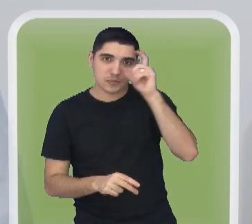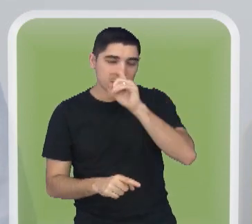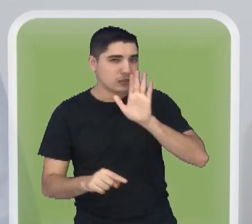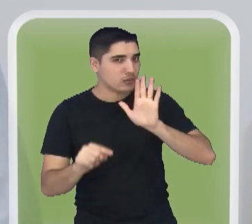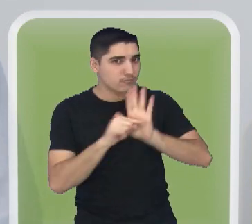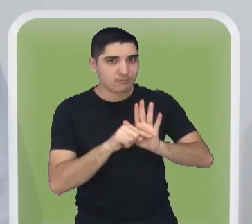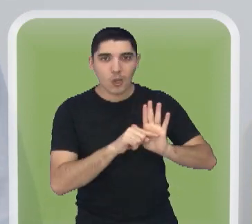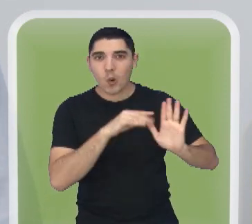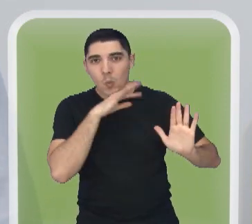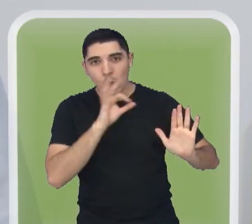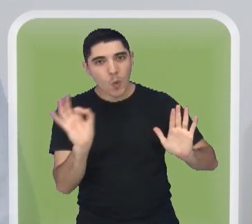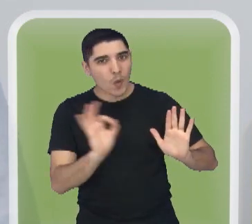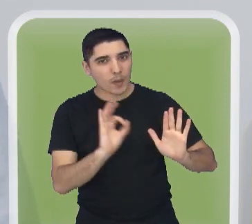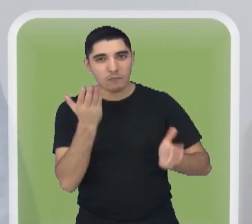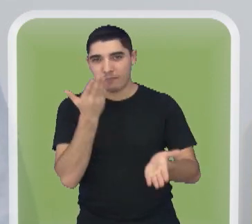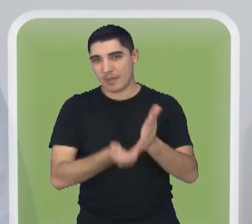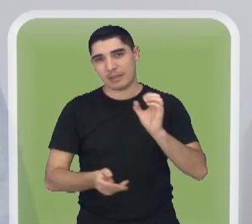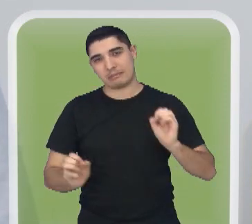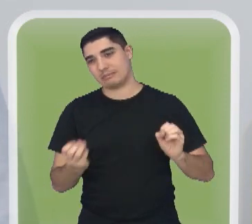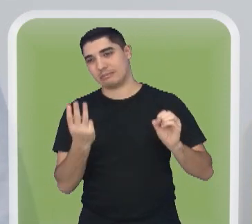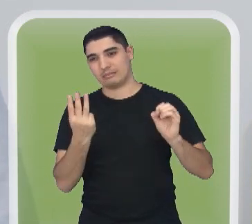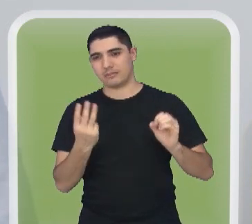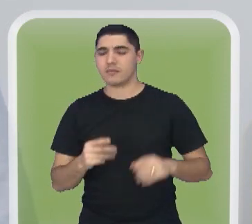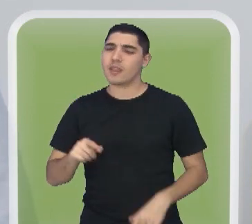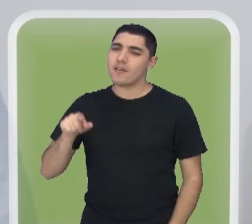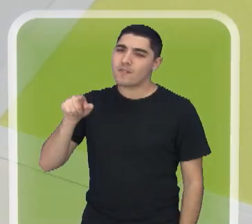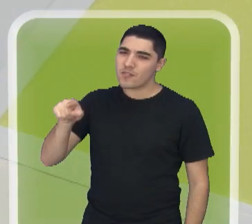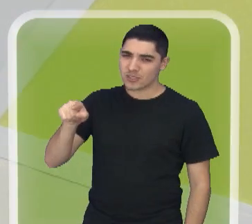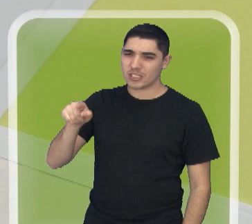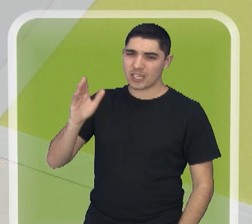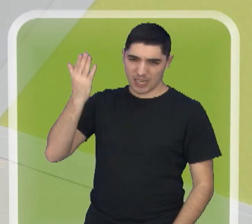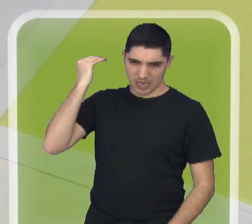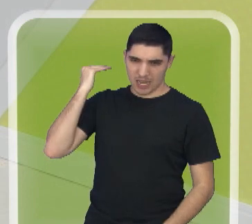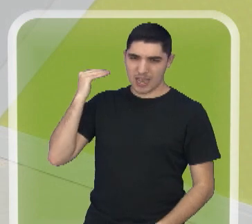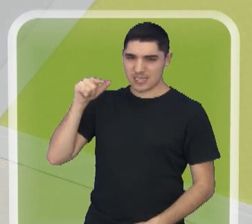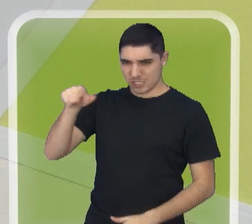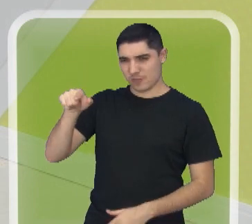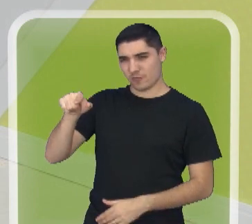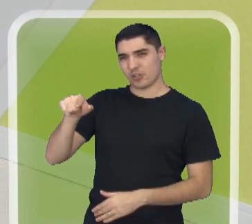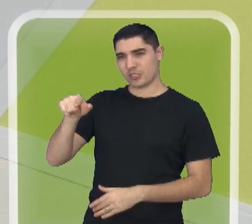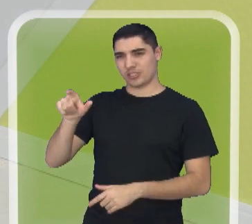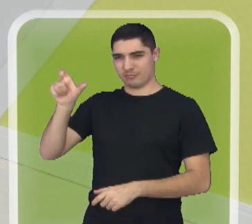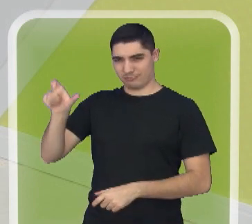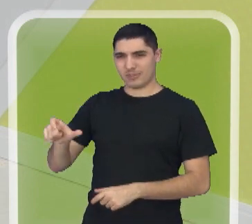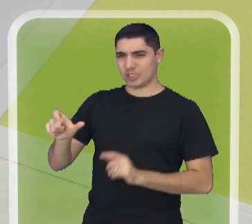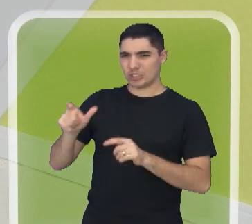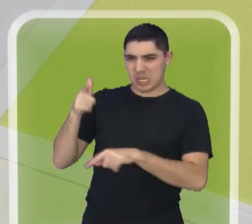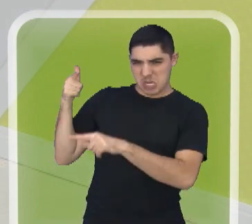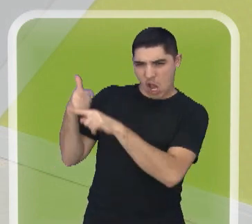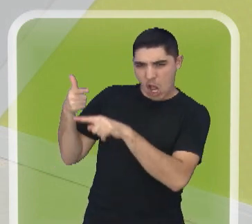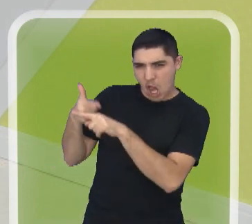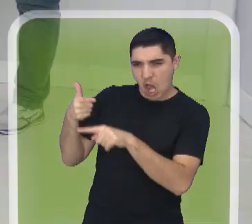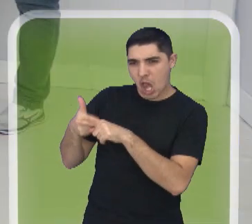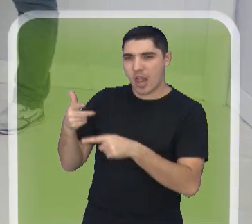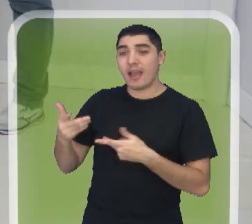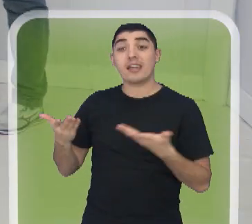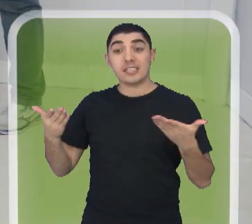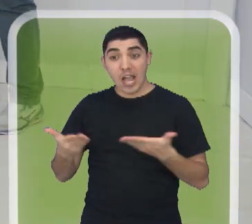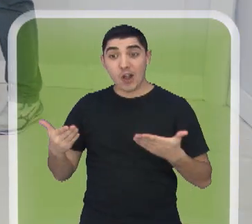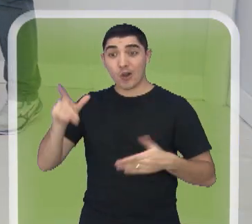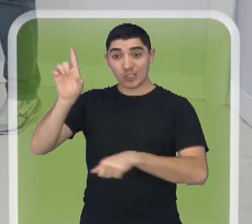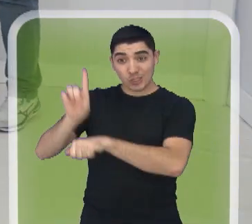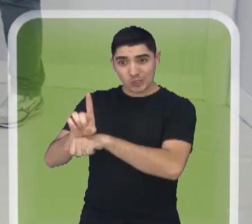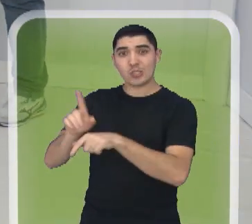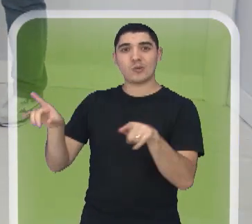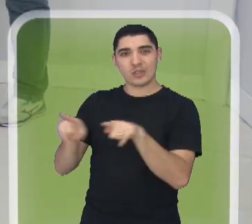negativo. Acho que o jogo do... Você foi xingado quando você era jogador. Alguma vez na vida você foi xingado? Muitas vezes. Muitas vezes. E agora você foi xingado como diretor. O